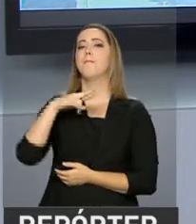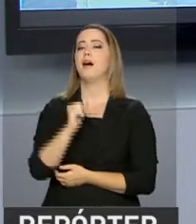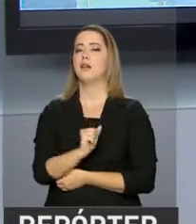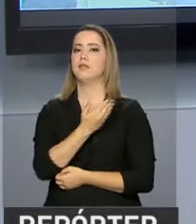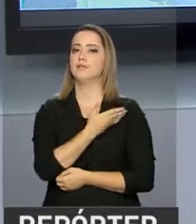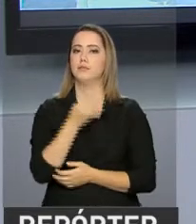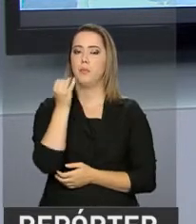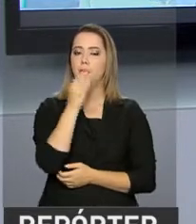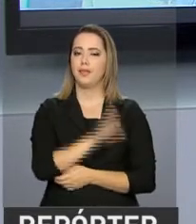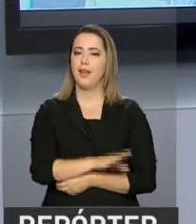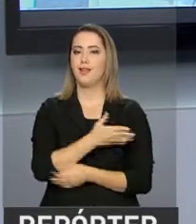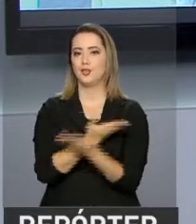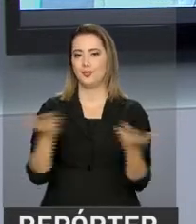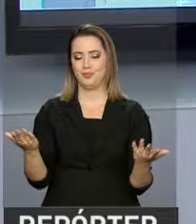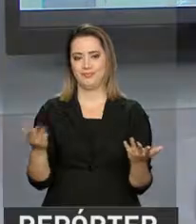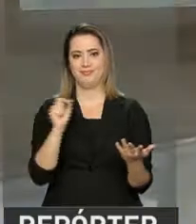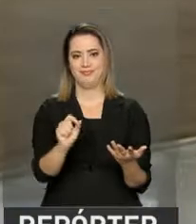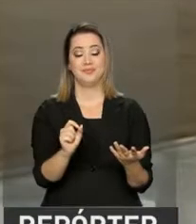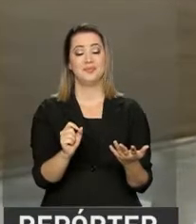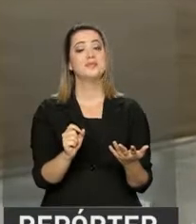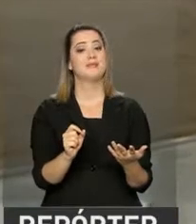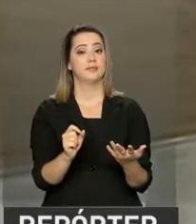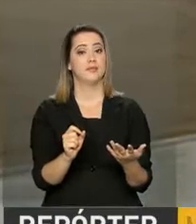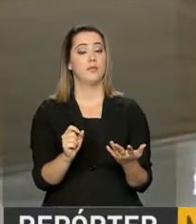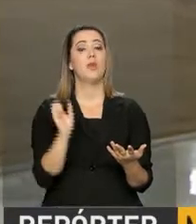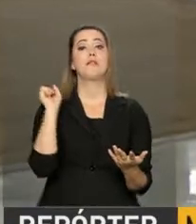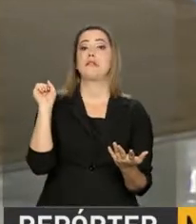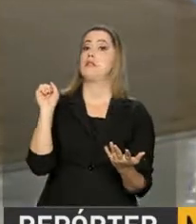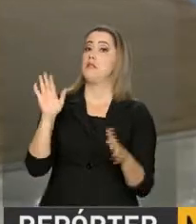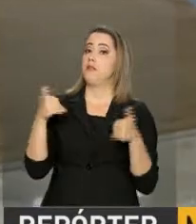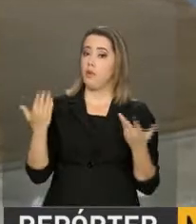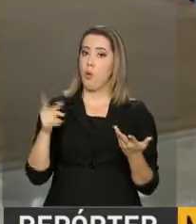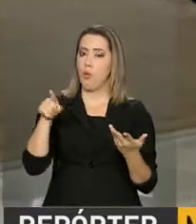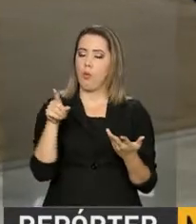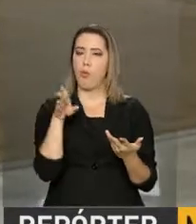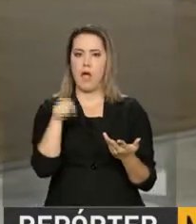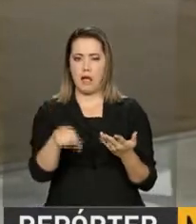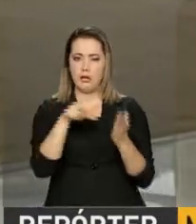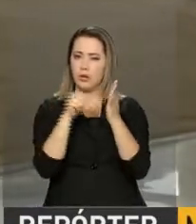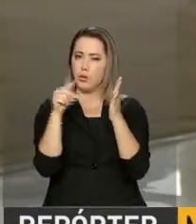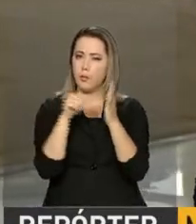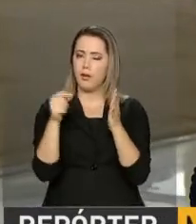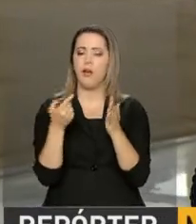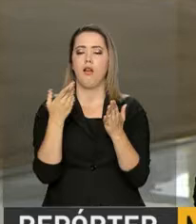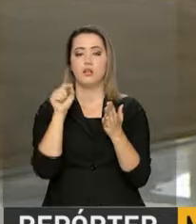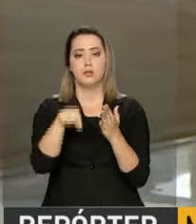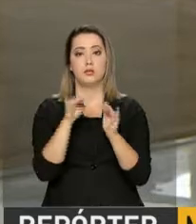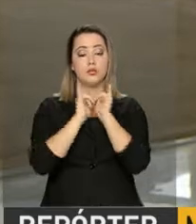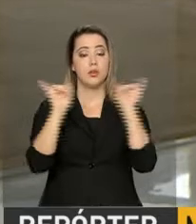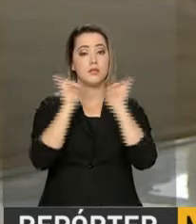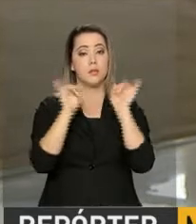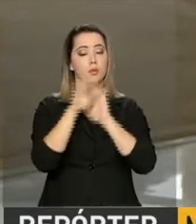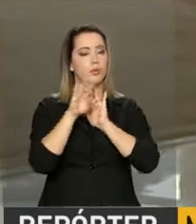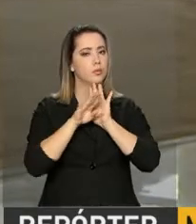Mara. Boa tarde, Carolina. Boa tarde a todos. É isso mesmo, Carolina. Daqui a pouco, aqui, a cerimônia de